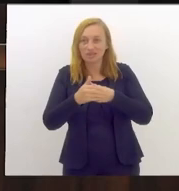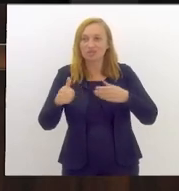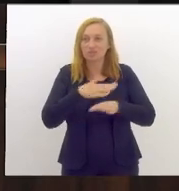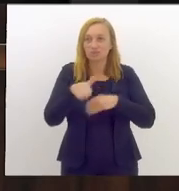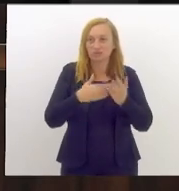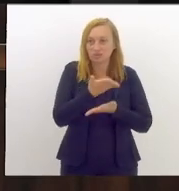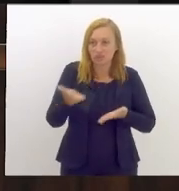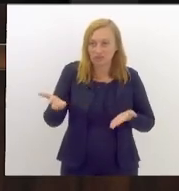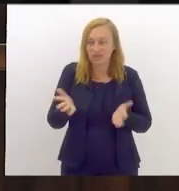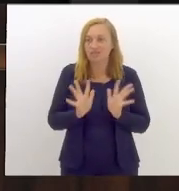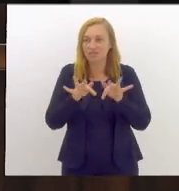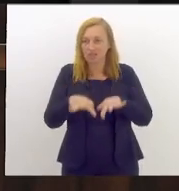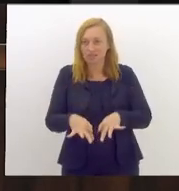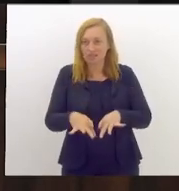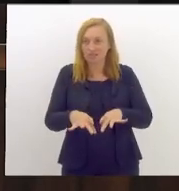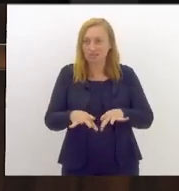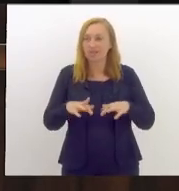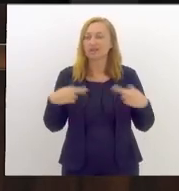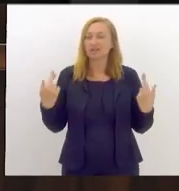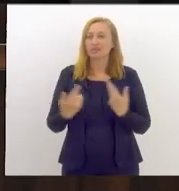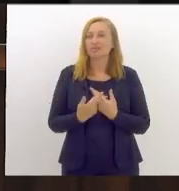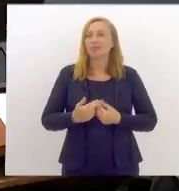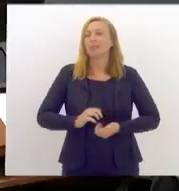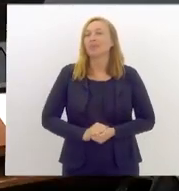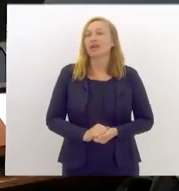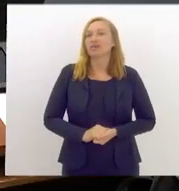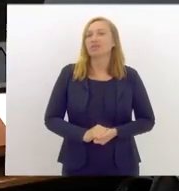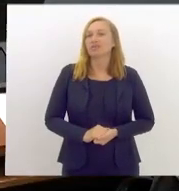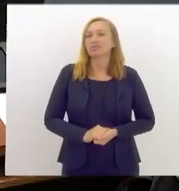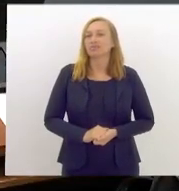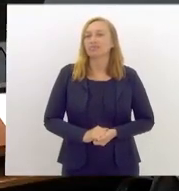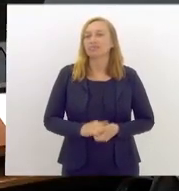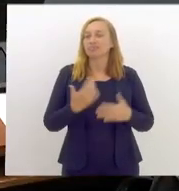todas e todos declaro encerrada a sessão